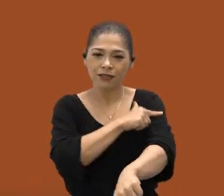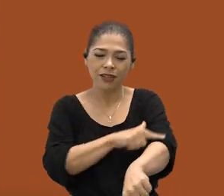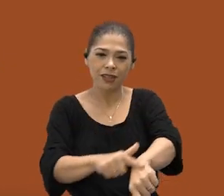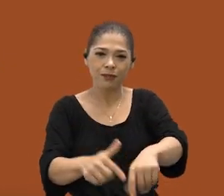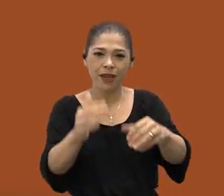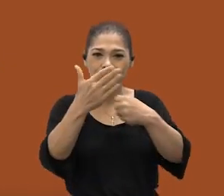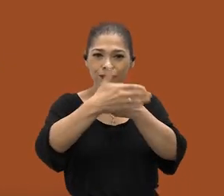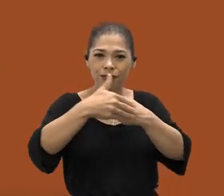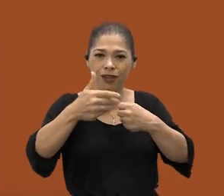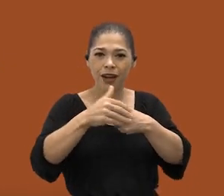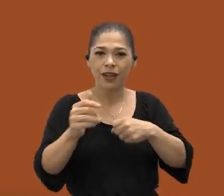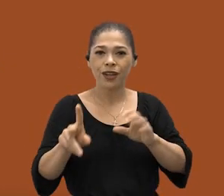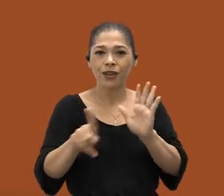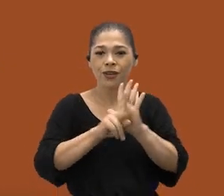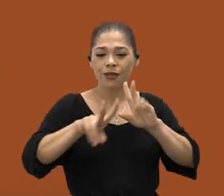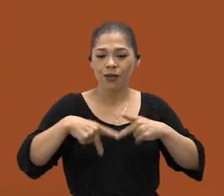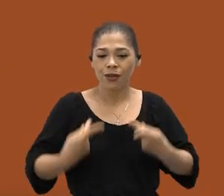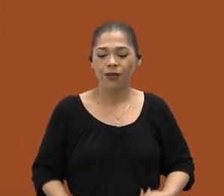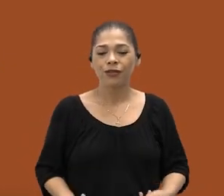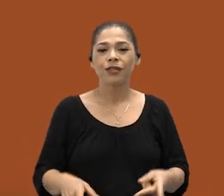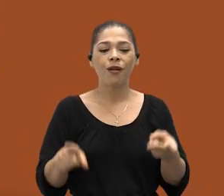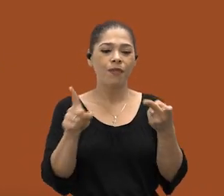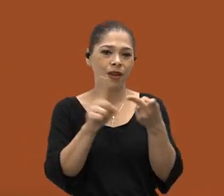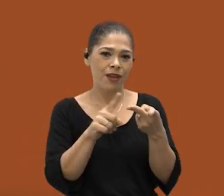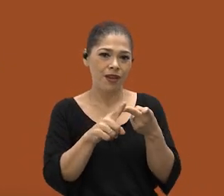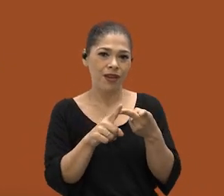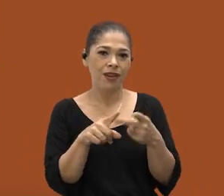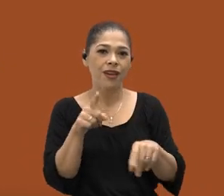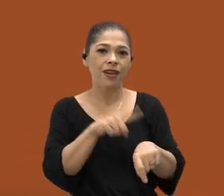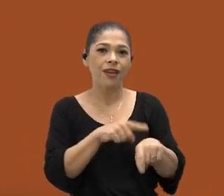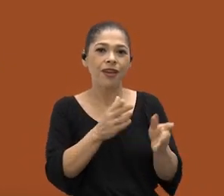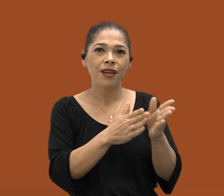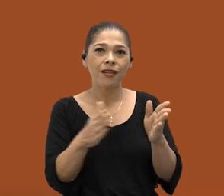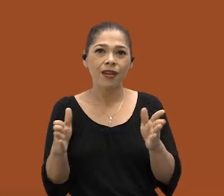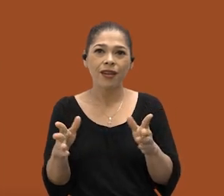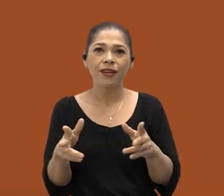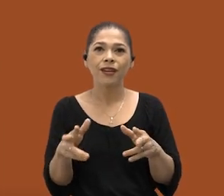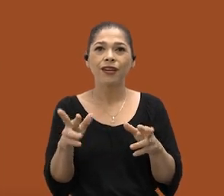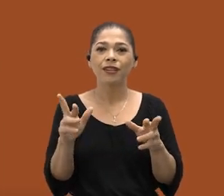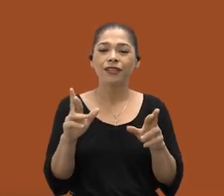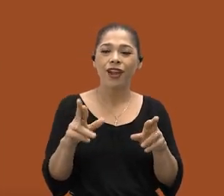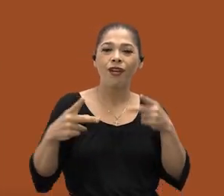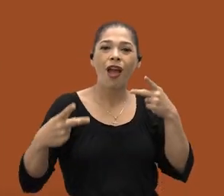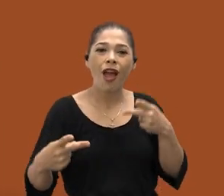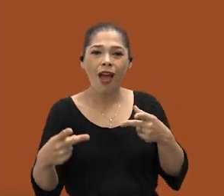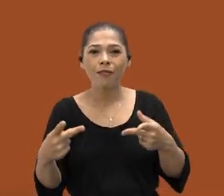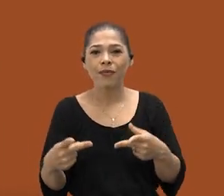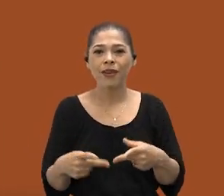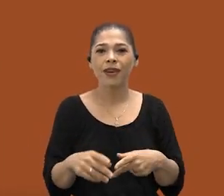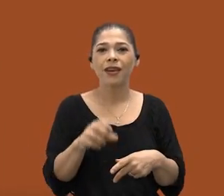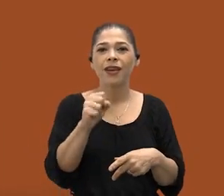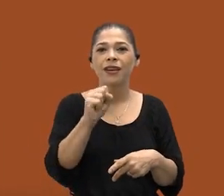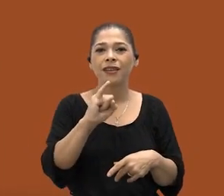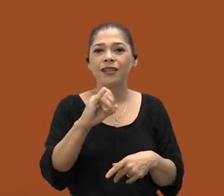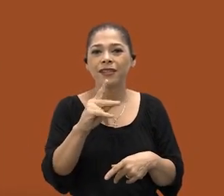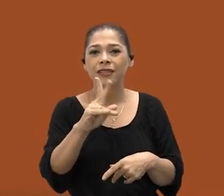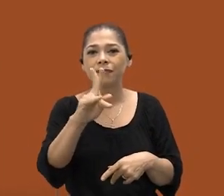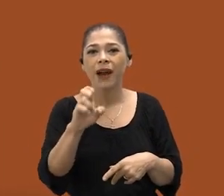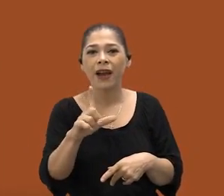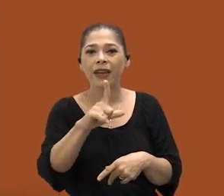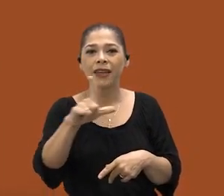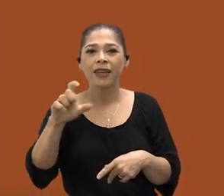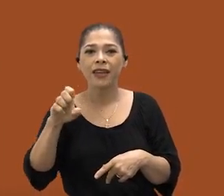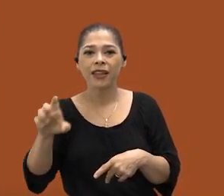na sequência eu gosto de fazer o contraponto quem é época de de rap e tal eu boto Spike Lee faça coisa certa